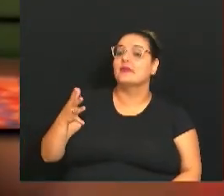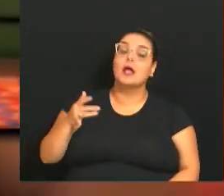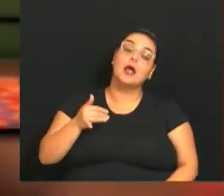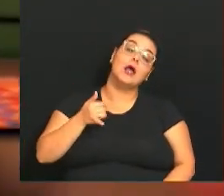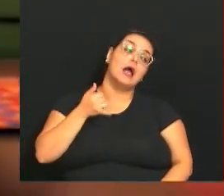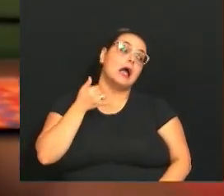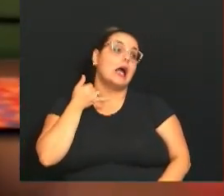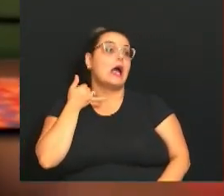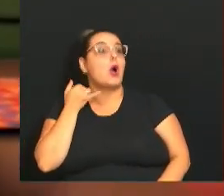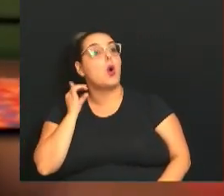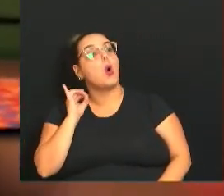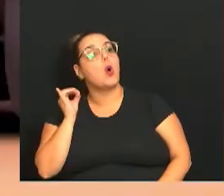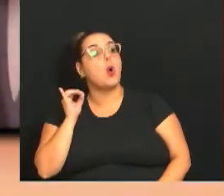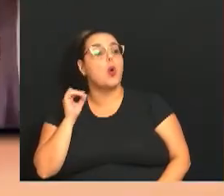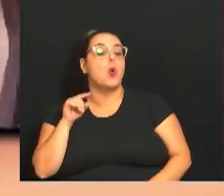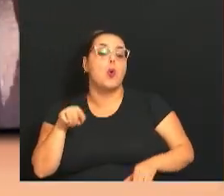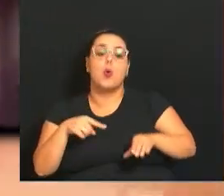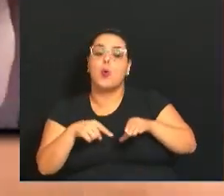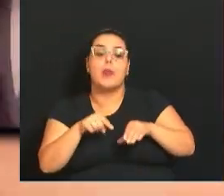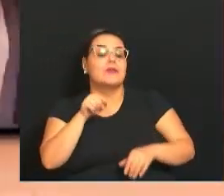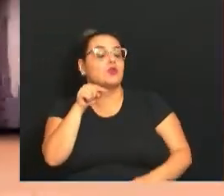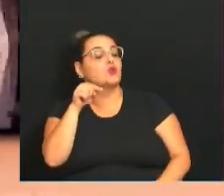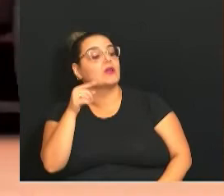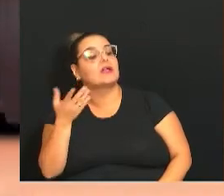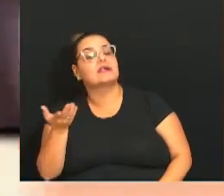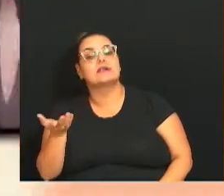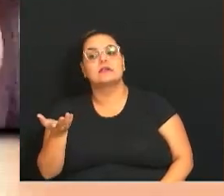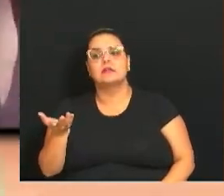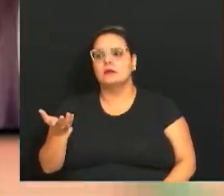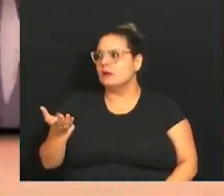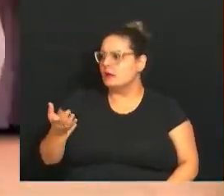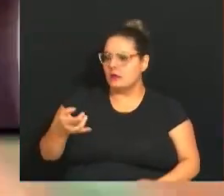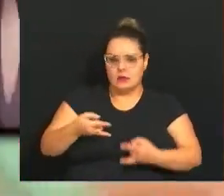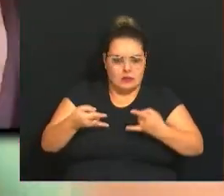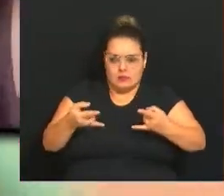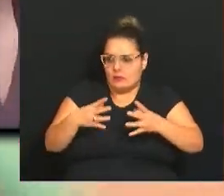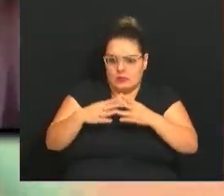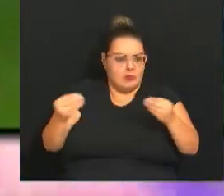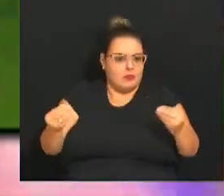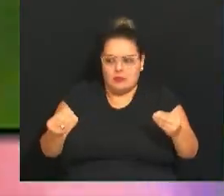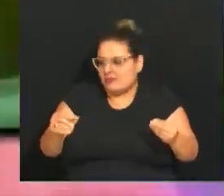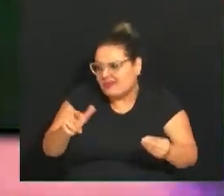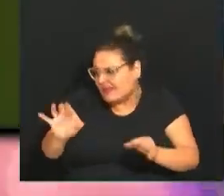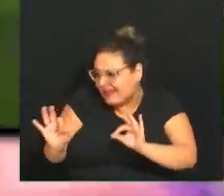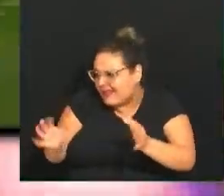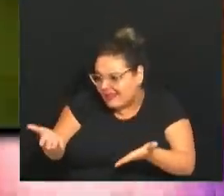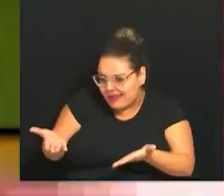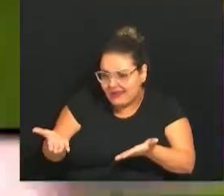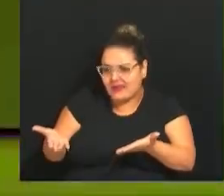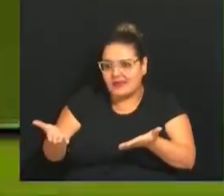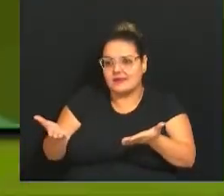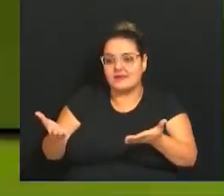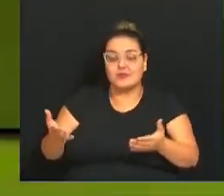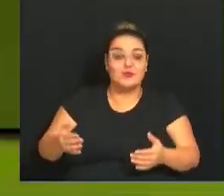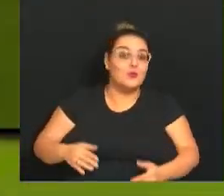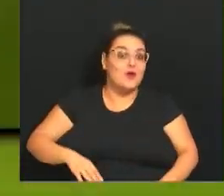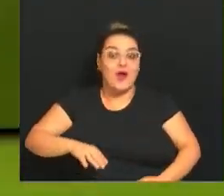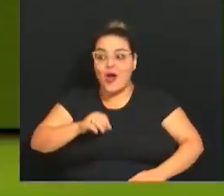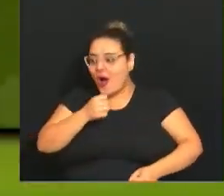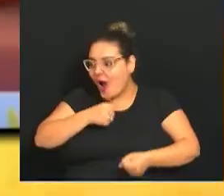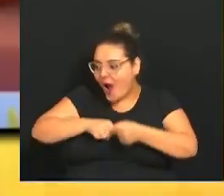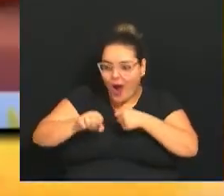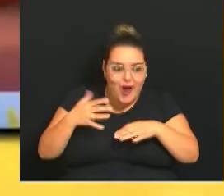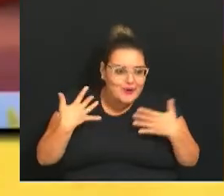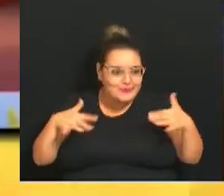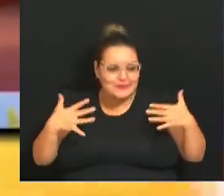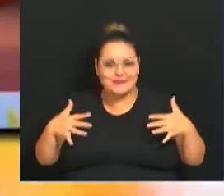O Tatu tá aí? Sem bilhete não pode subir. A senhorita não tem nada aí? Em uma aventura cheia de